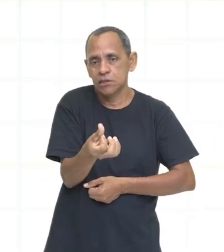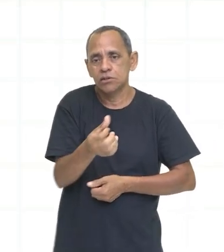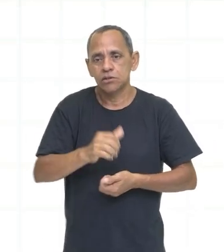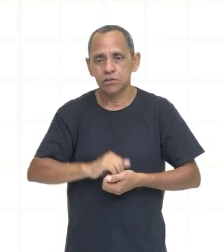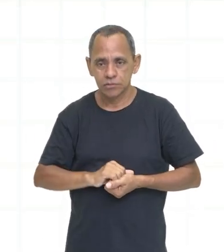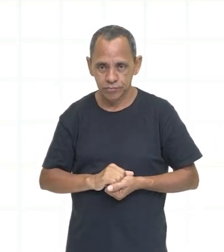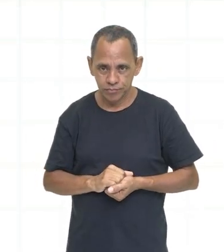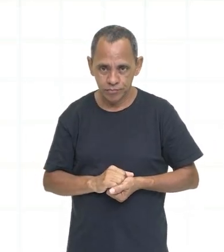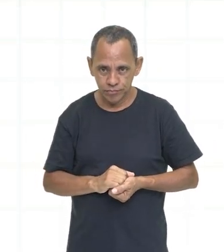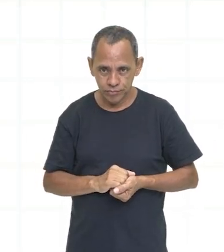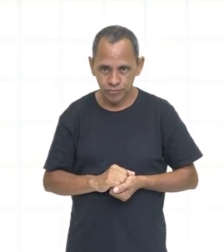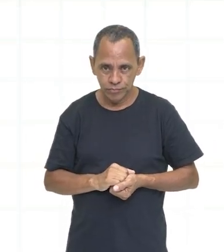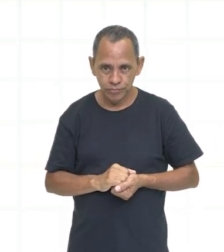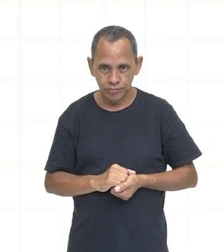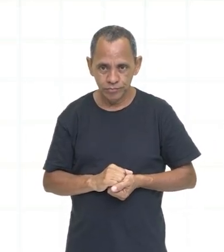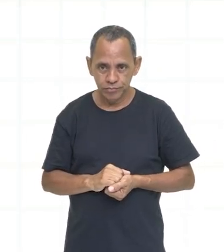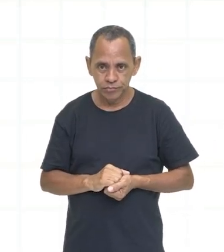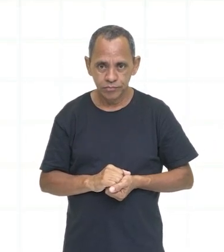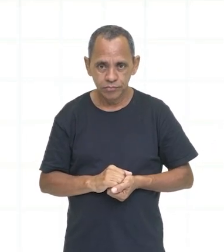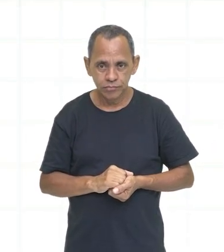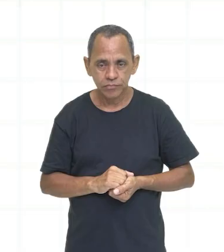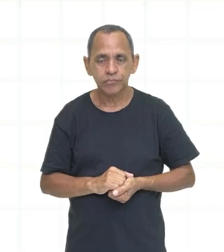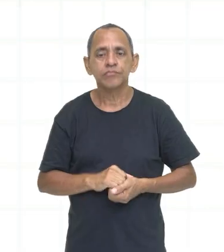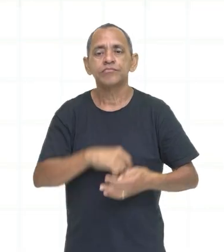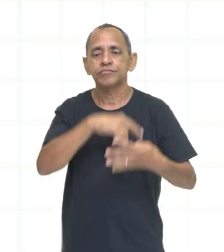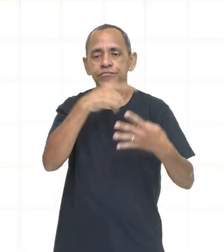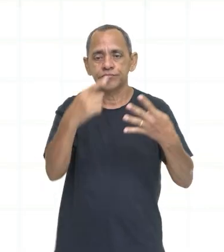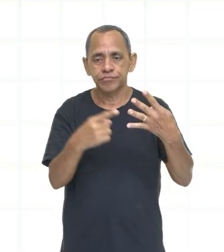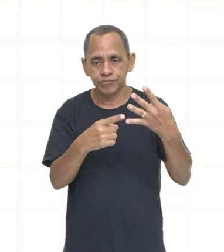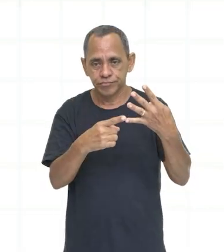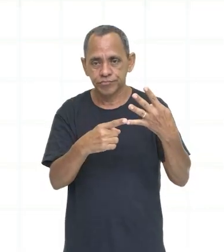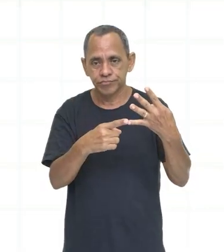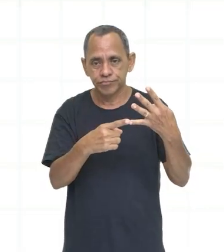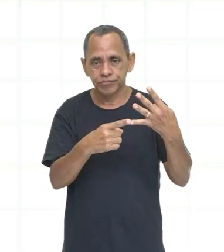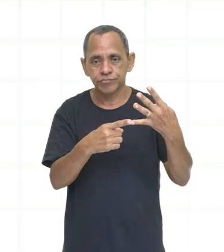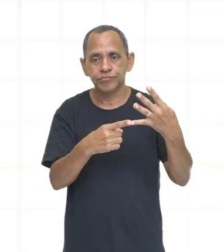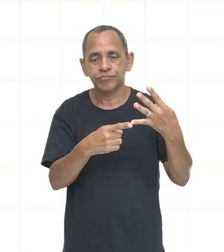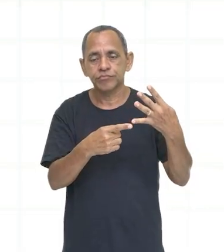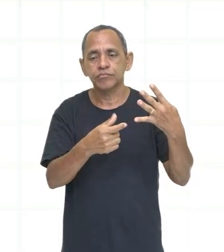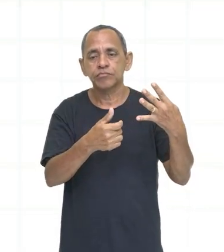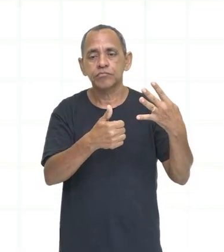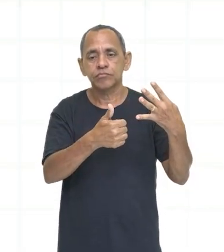é 5:45, it's 5:45, it's